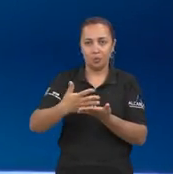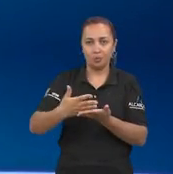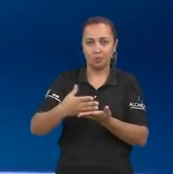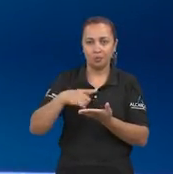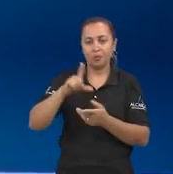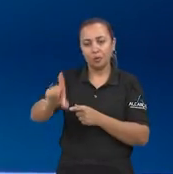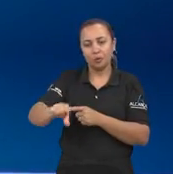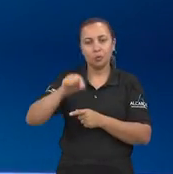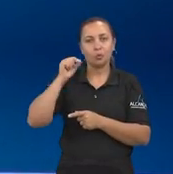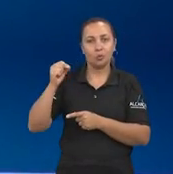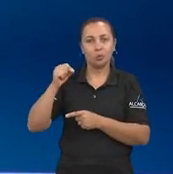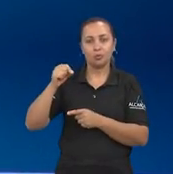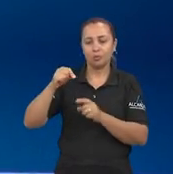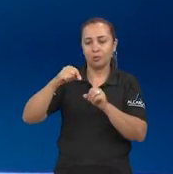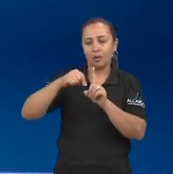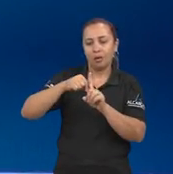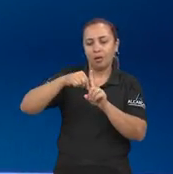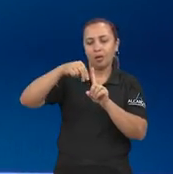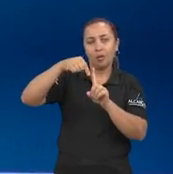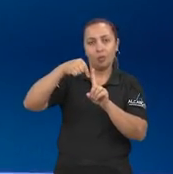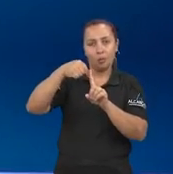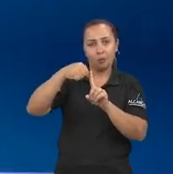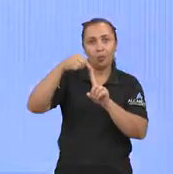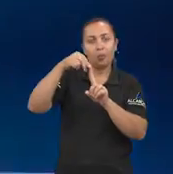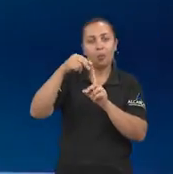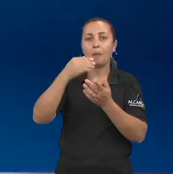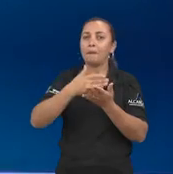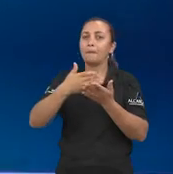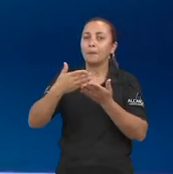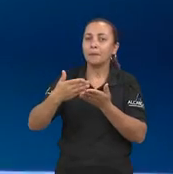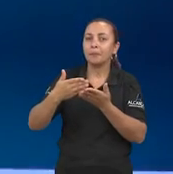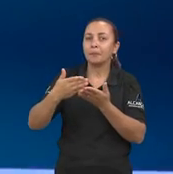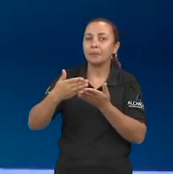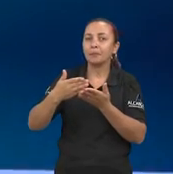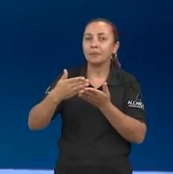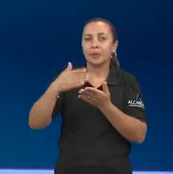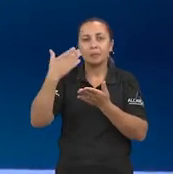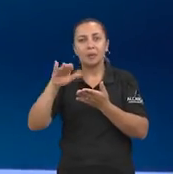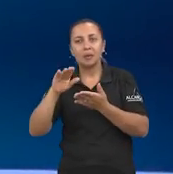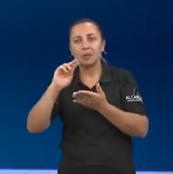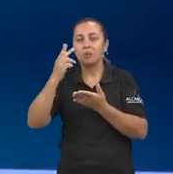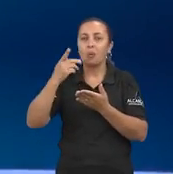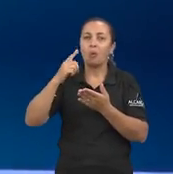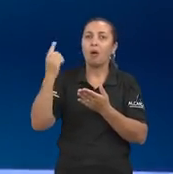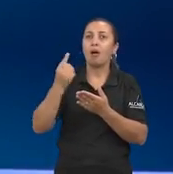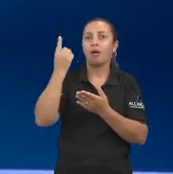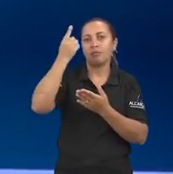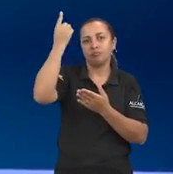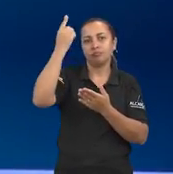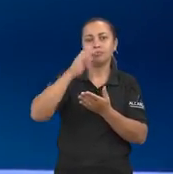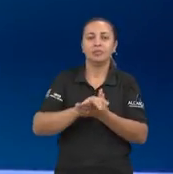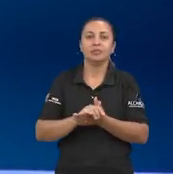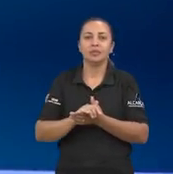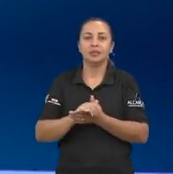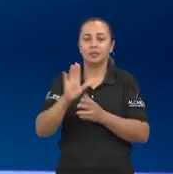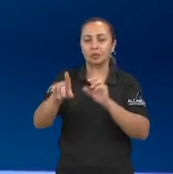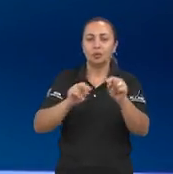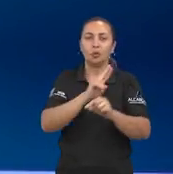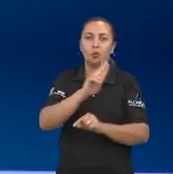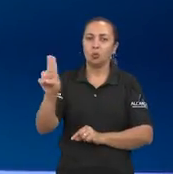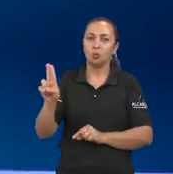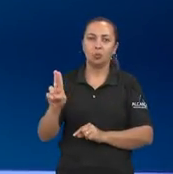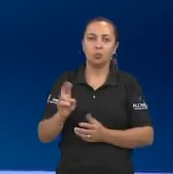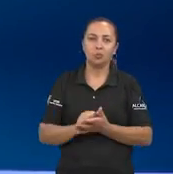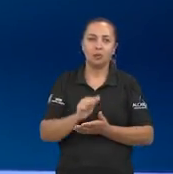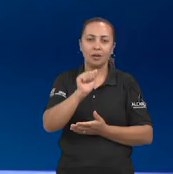selecione grande vai jogar iniciante aqui eu vou colocar o nome Oi Andreia